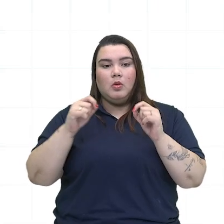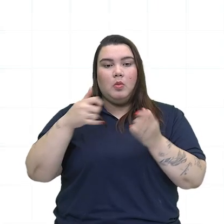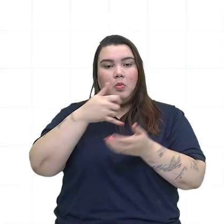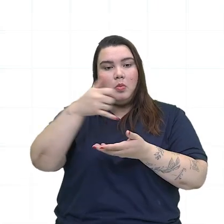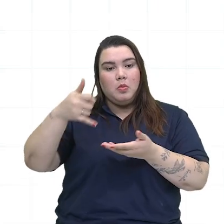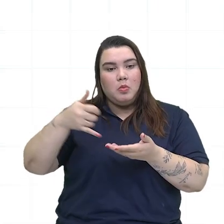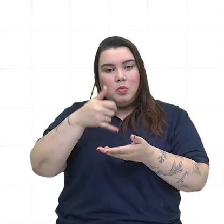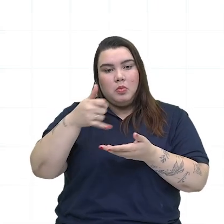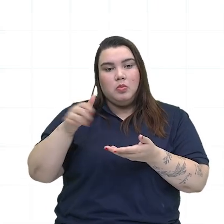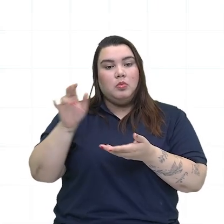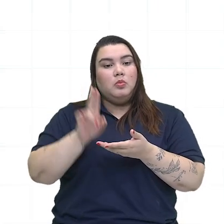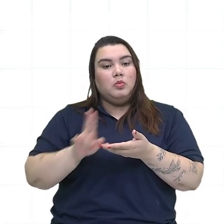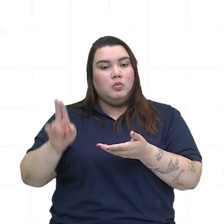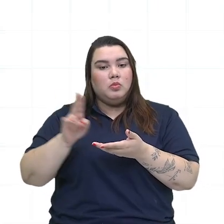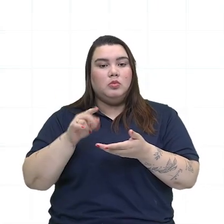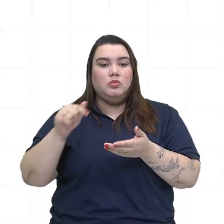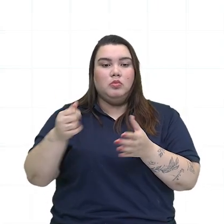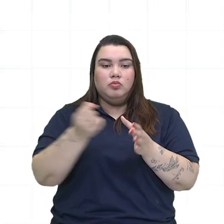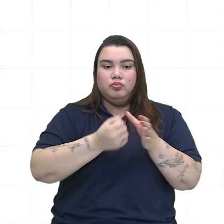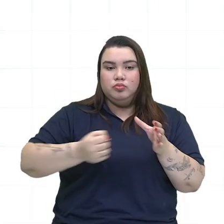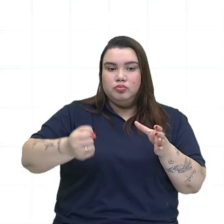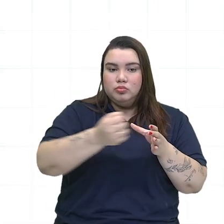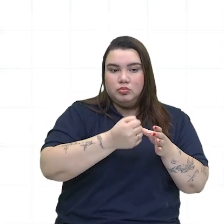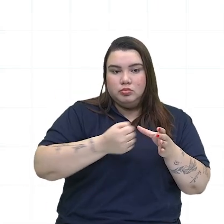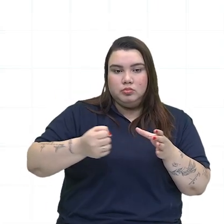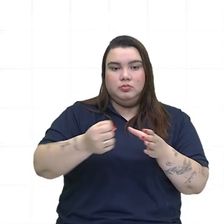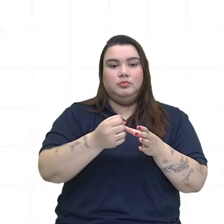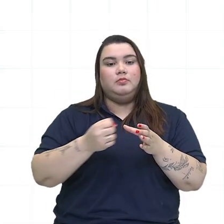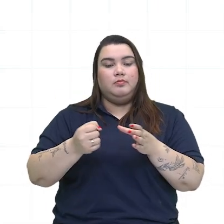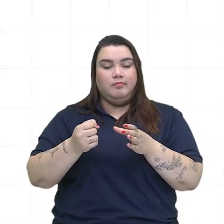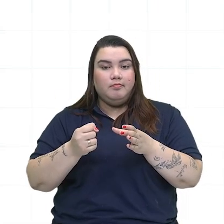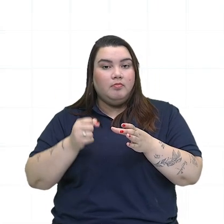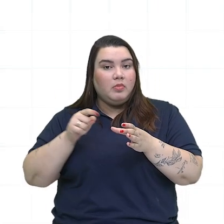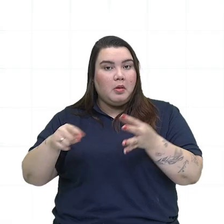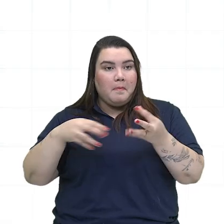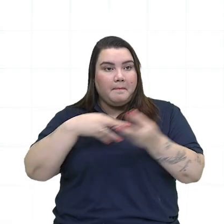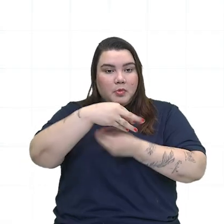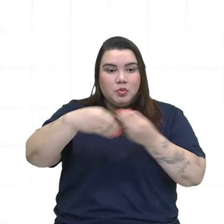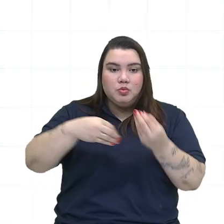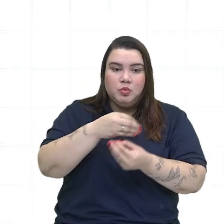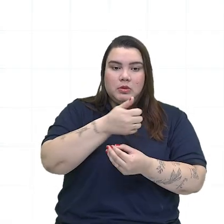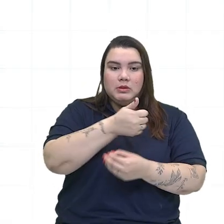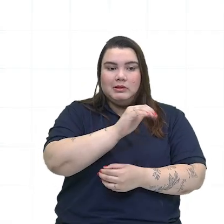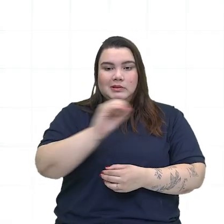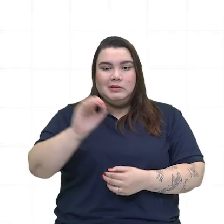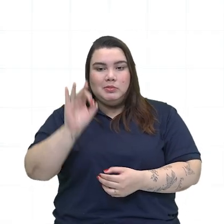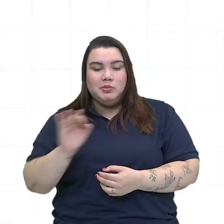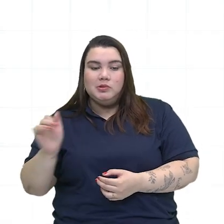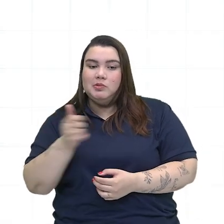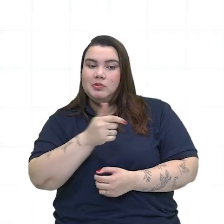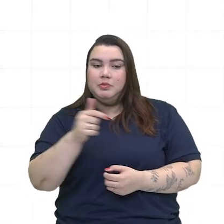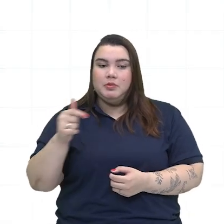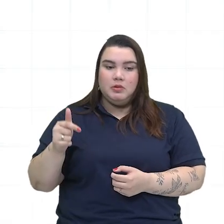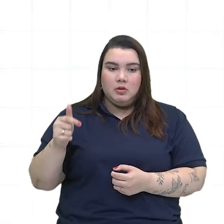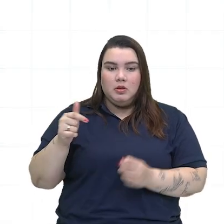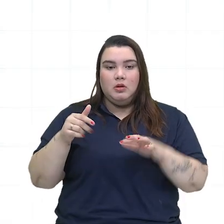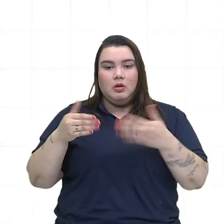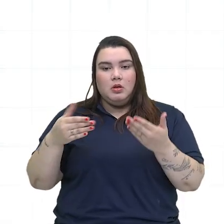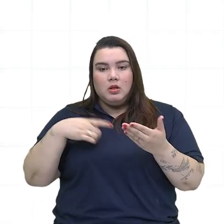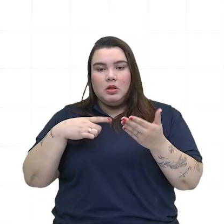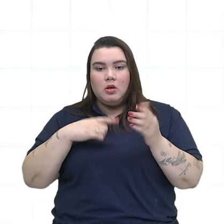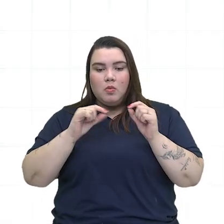óleo, né, utilizado no preparo do prato, que não se mistura completamente com os outros